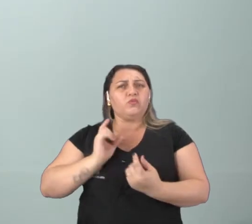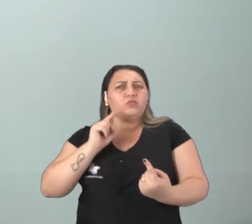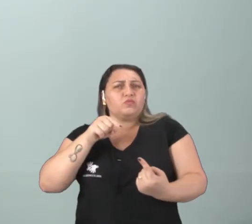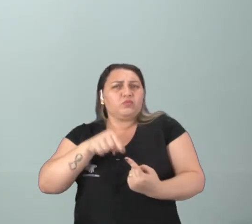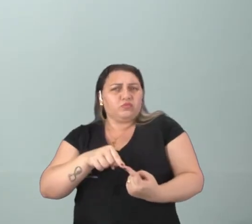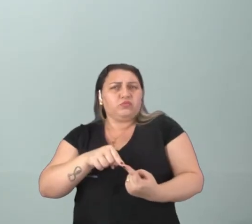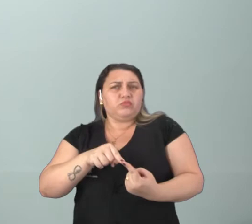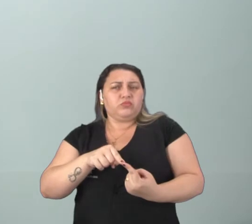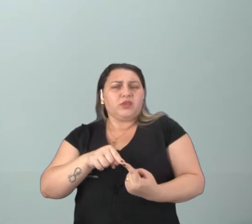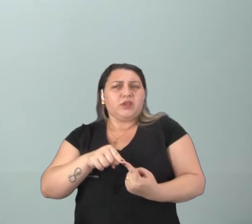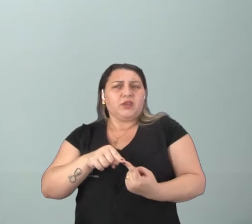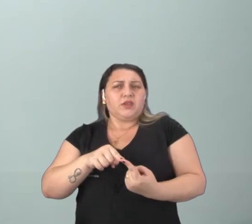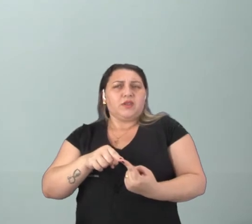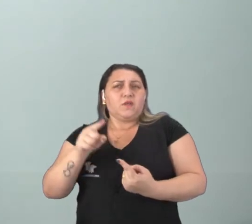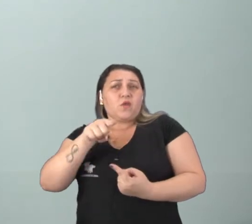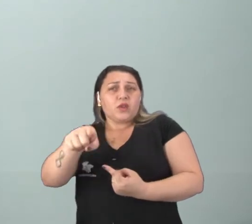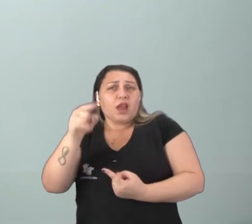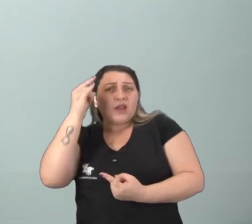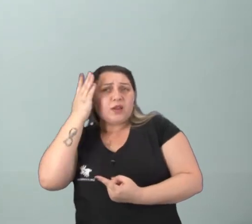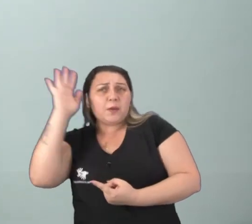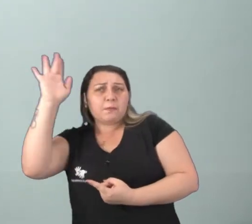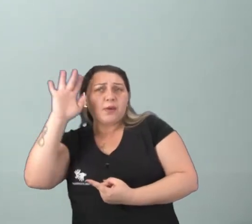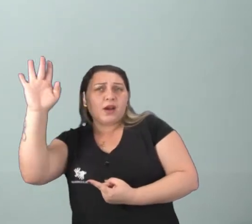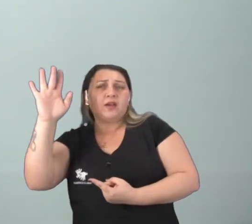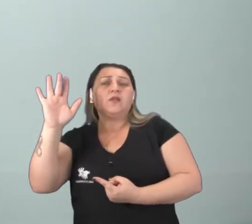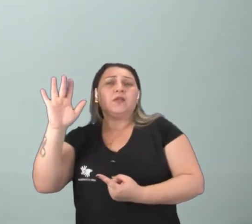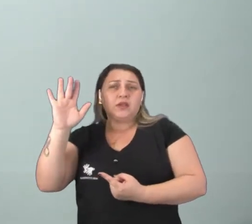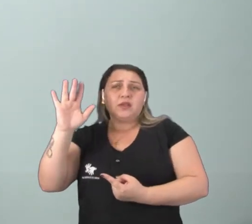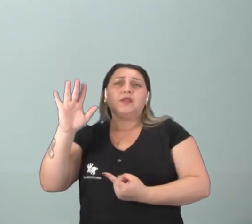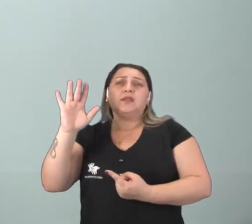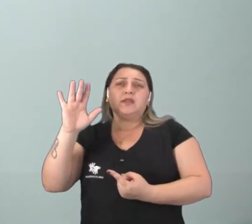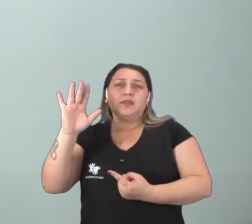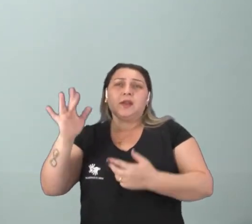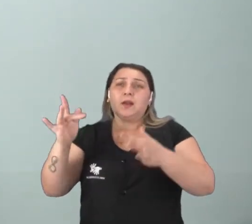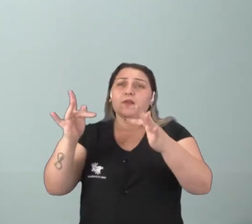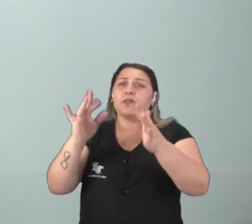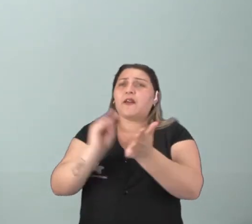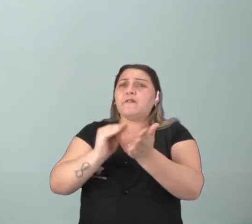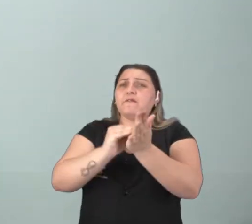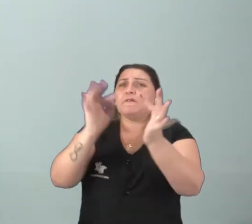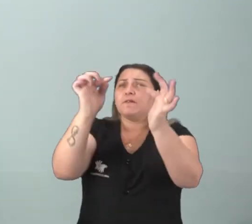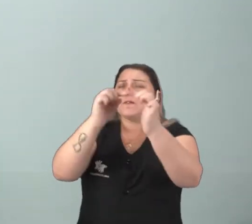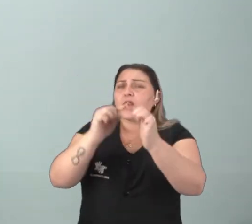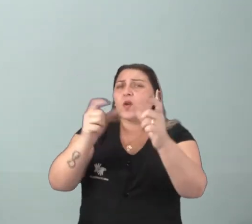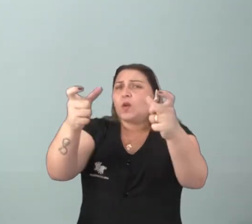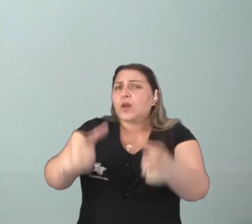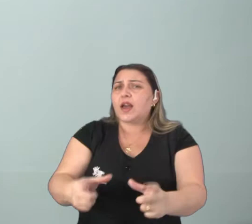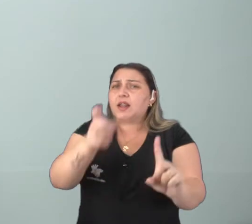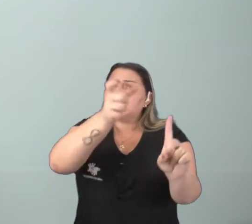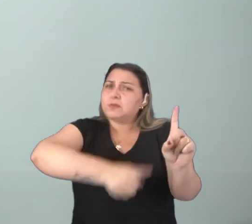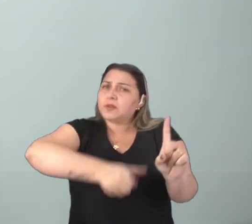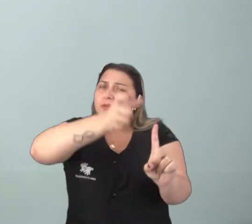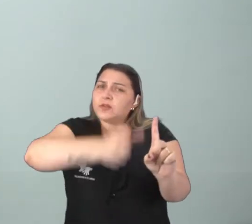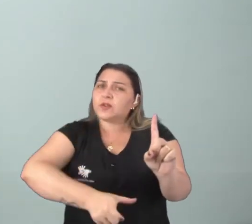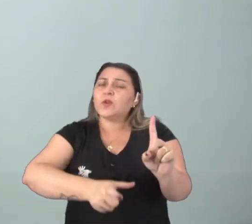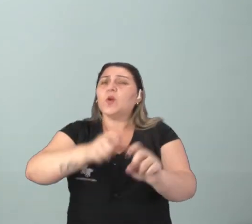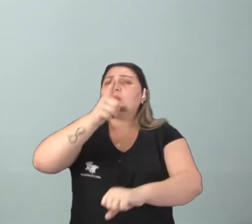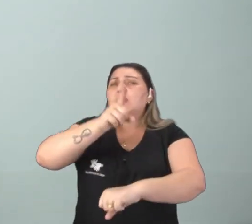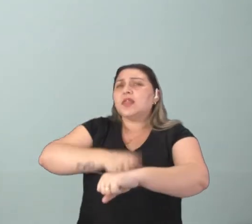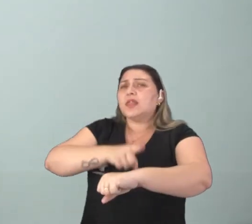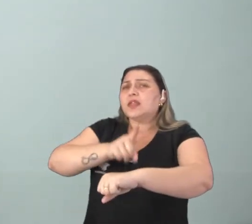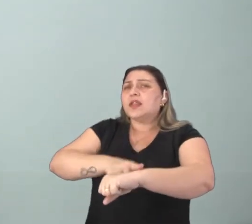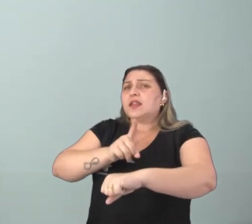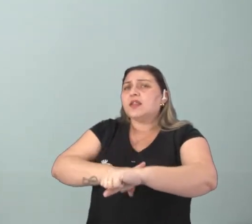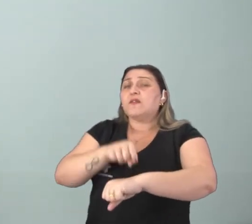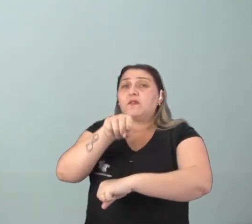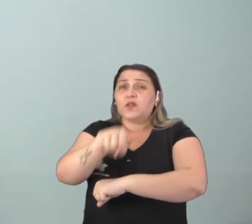instiga o leitor a você imaginar, a você preencher as lacunas, os cenários, personagens, o tempo. Então